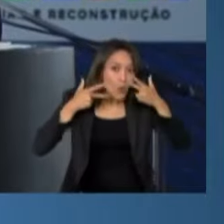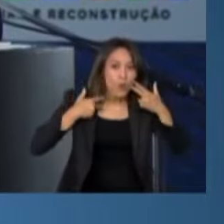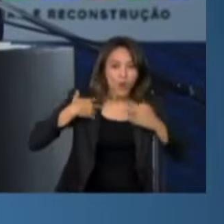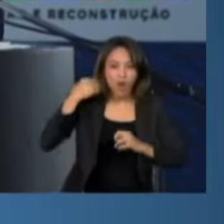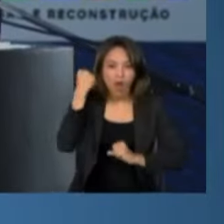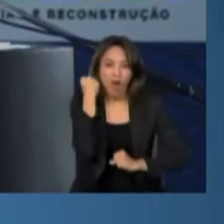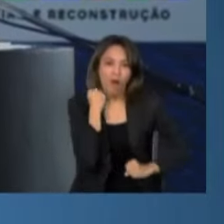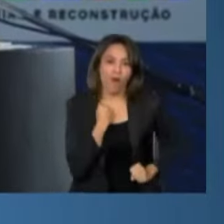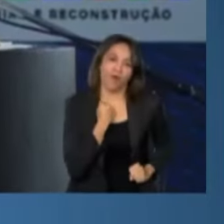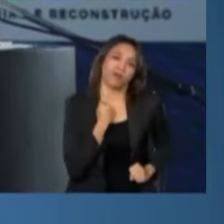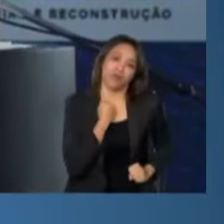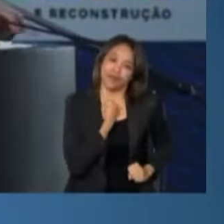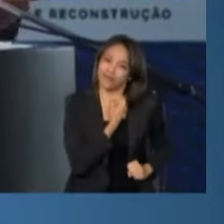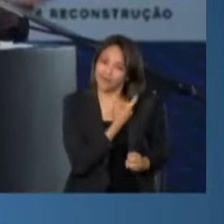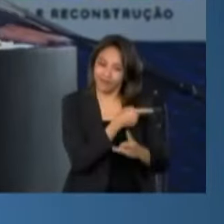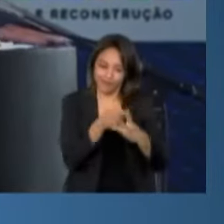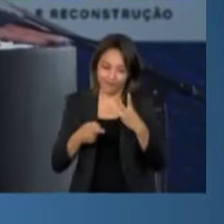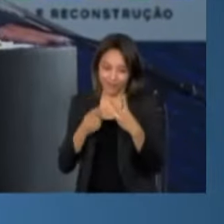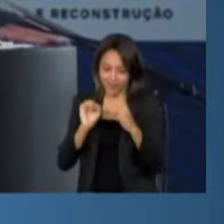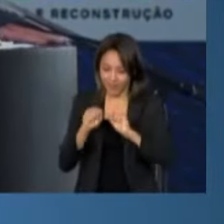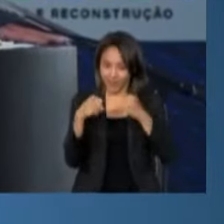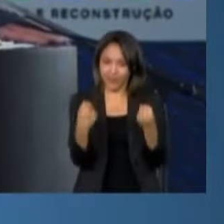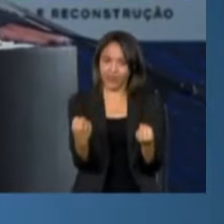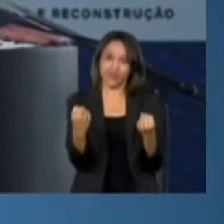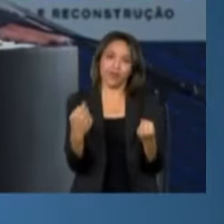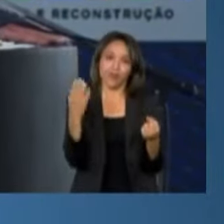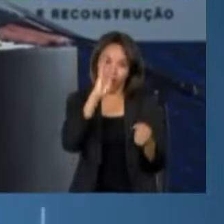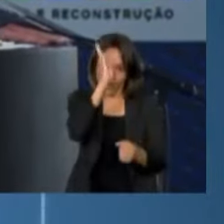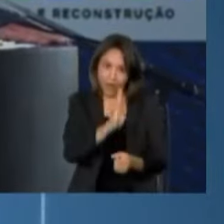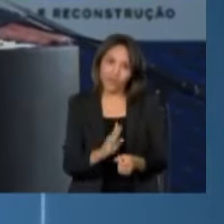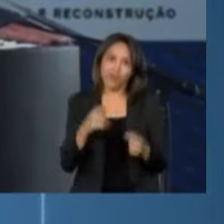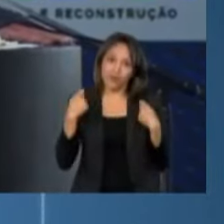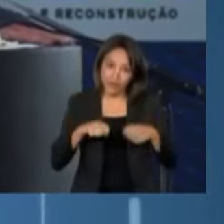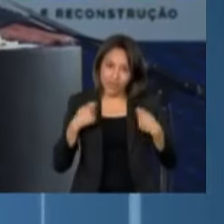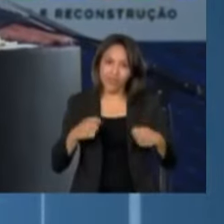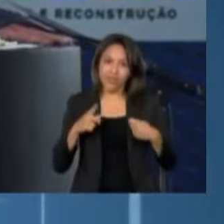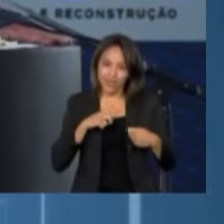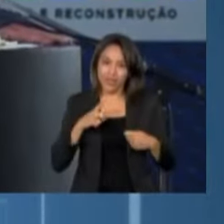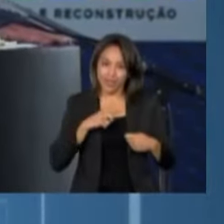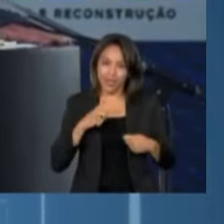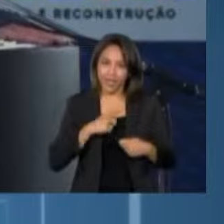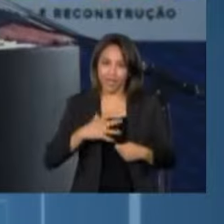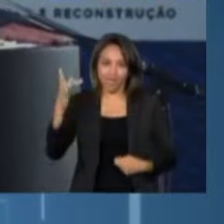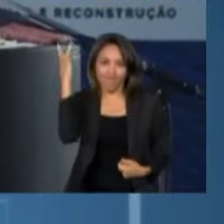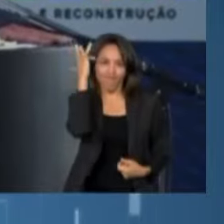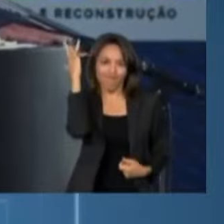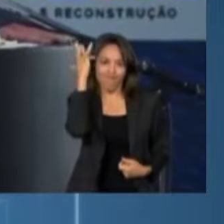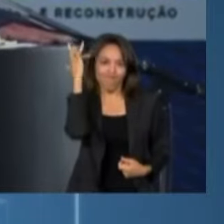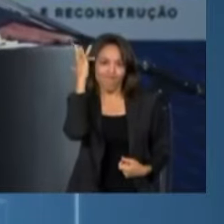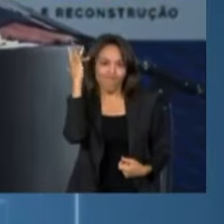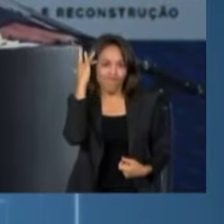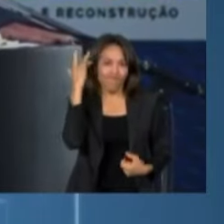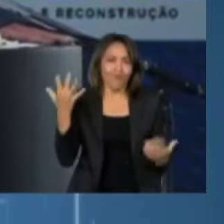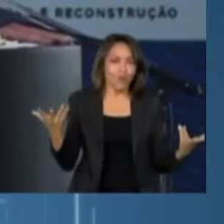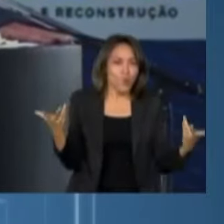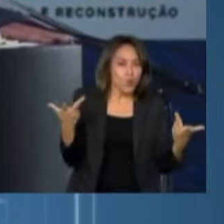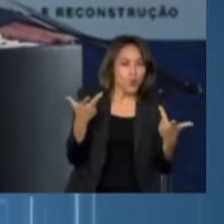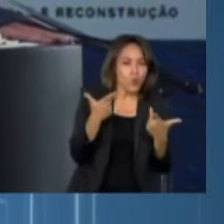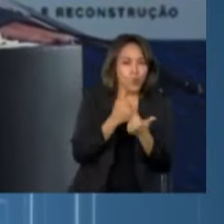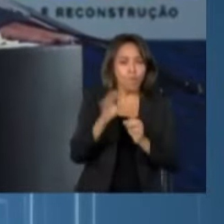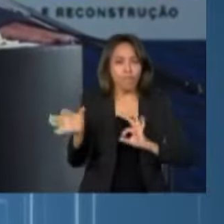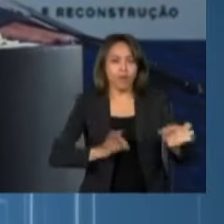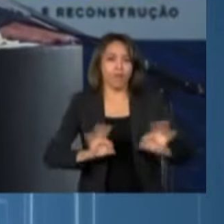fez afagos às Forças Armadas. Ele citou nominalmente os três comandantes e disse que tem um